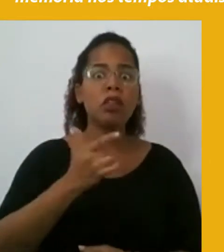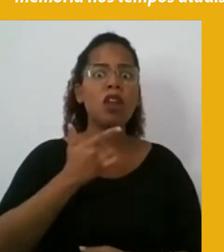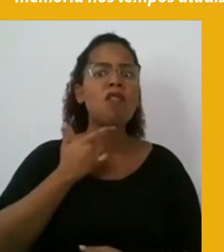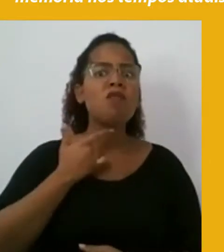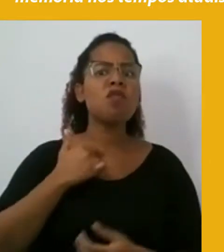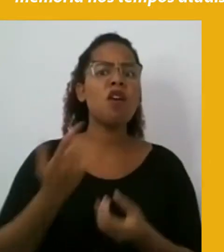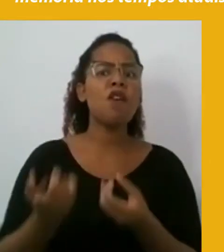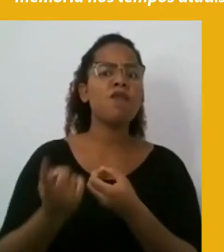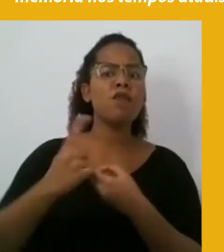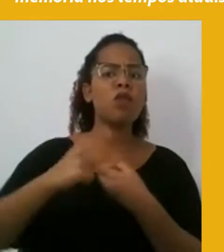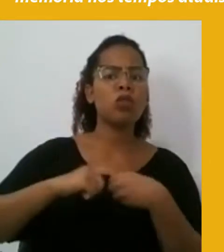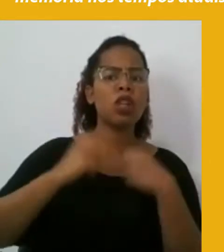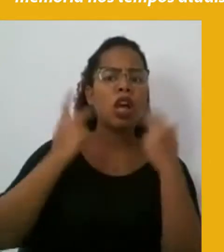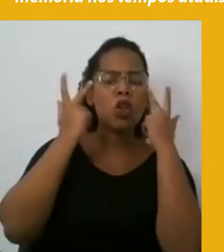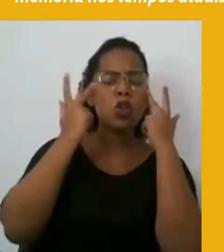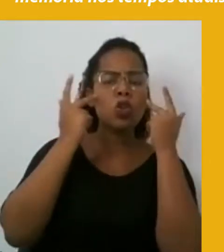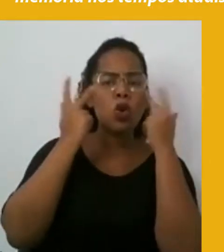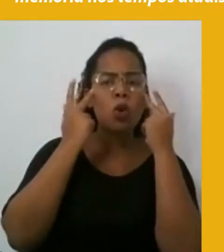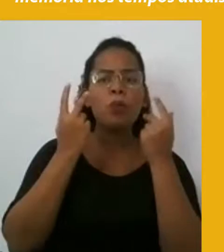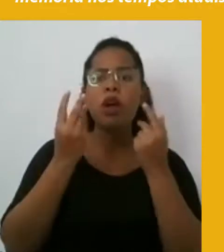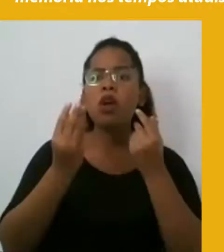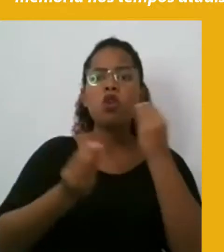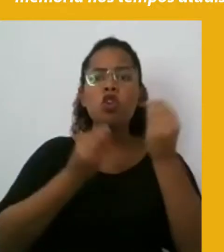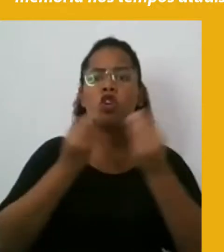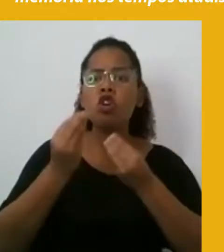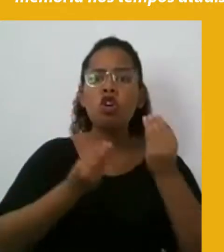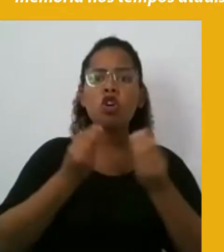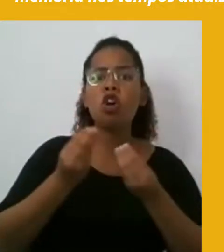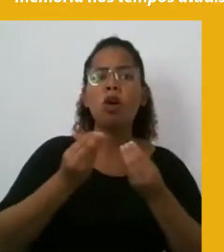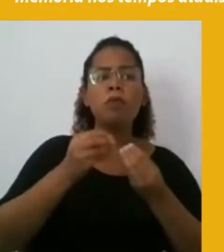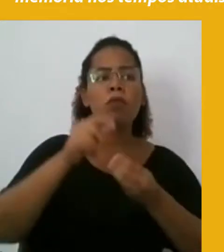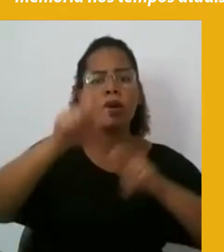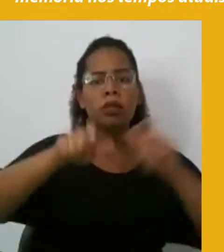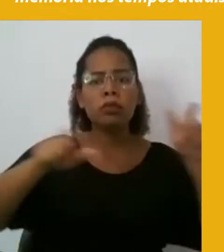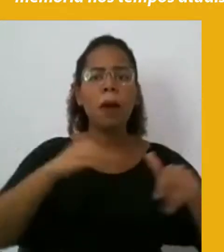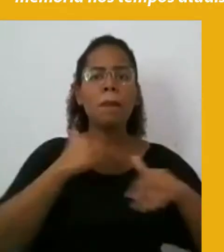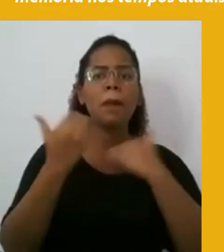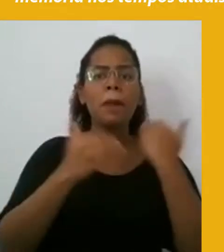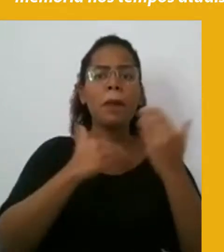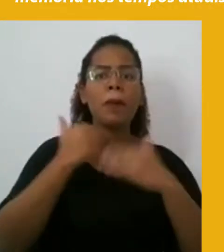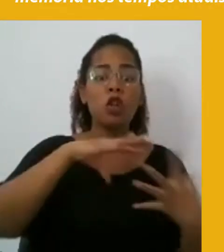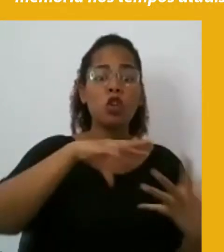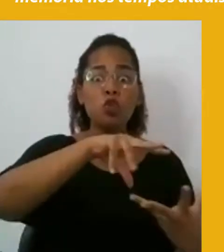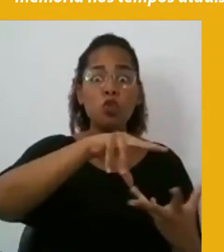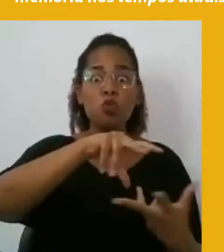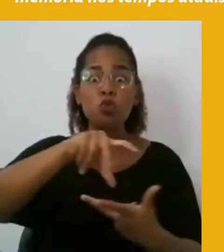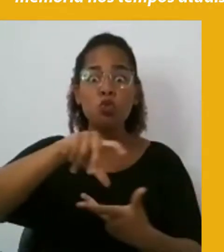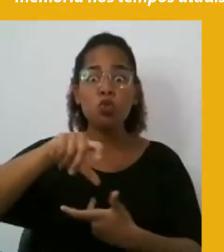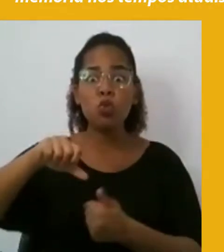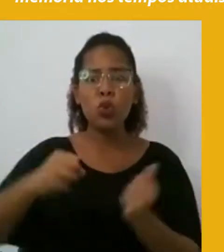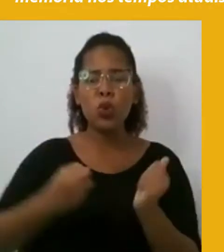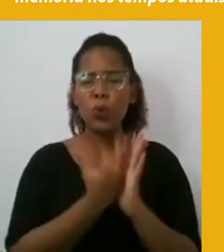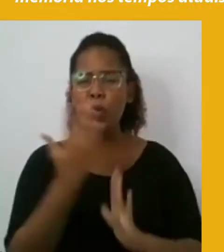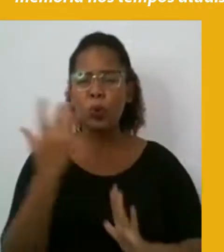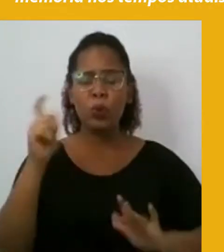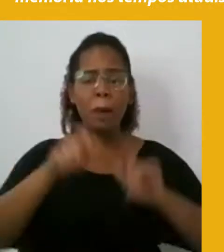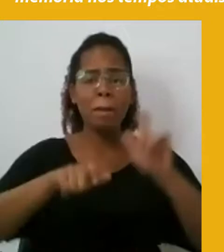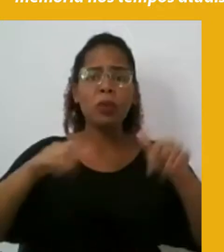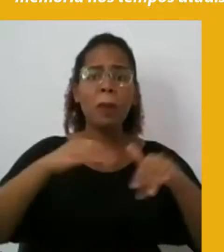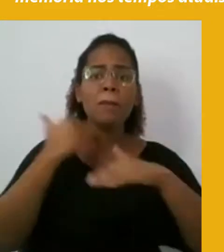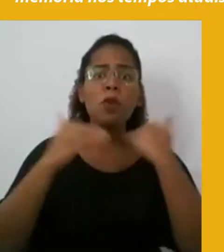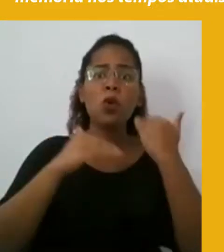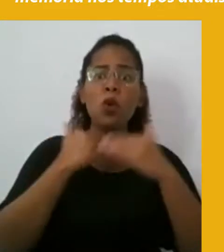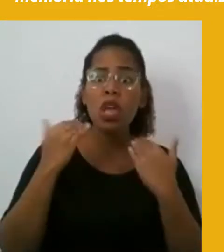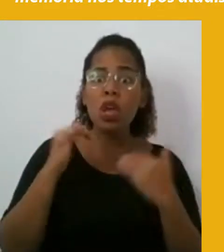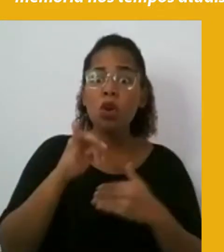de pessoas pelo mundo? Né? Então, isso me marcou profundamente. Como estamos processando E antes que, enfim,